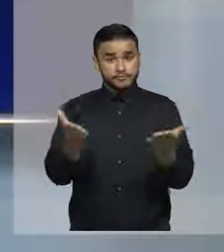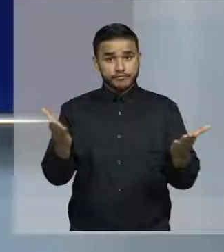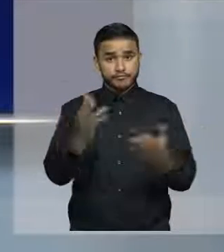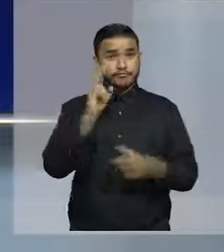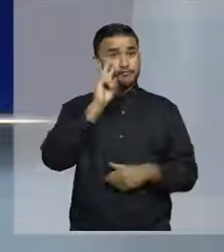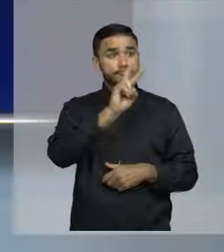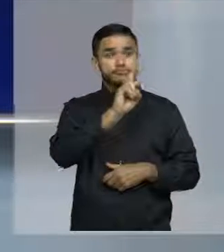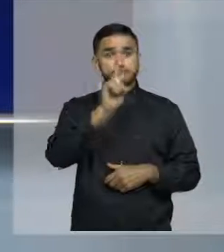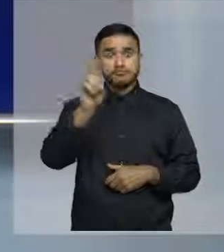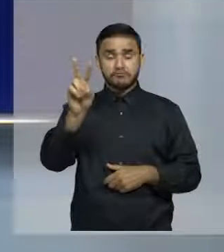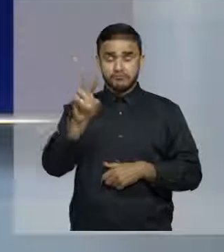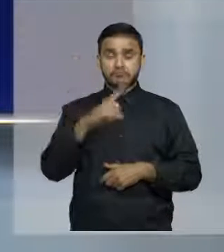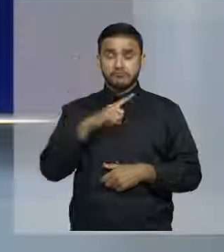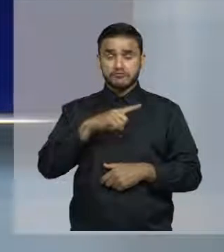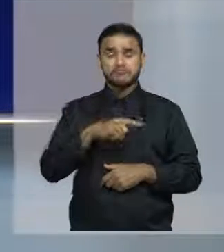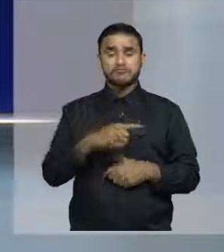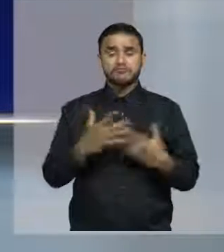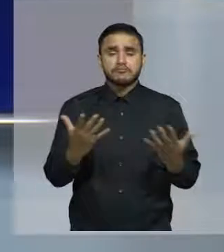assistindo nesse instante.